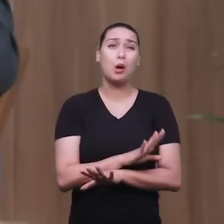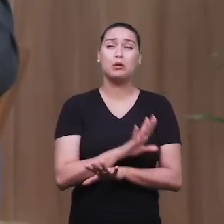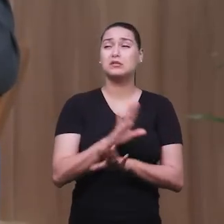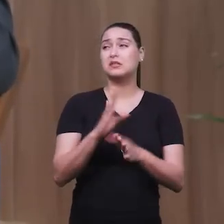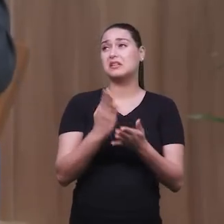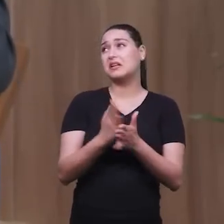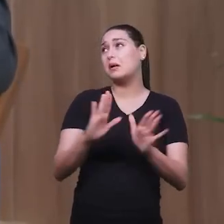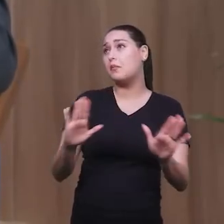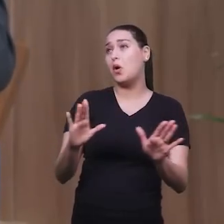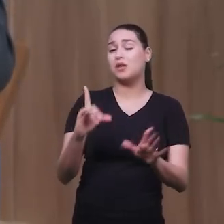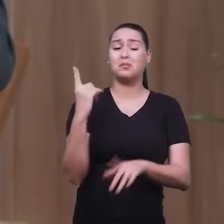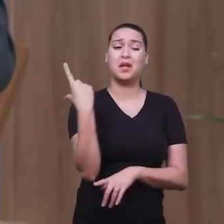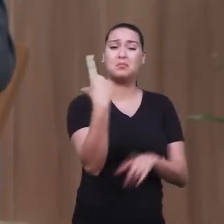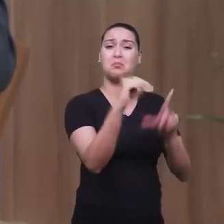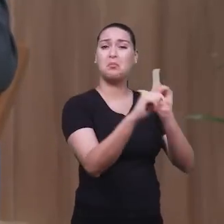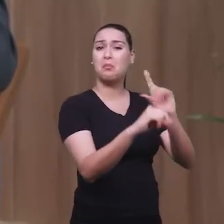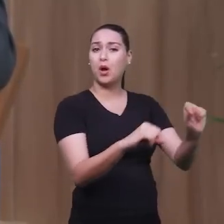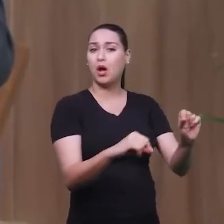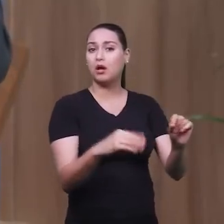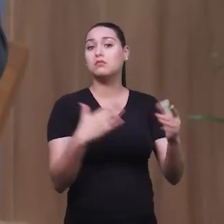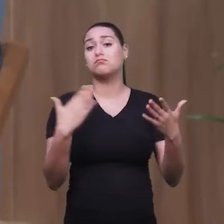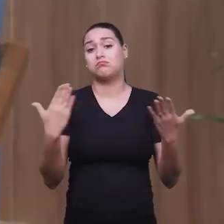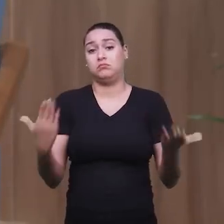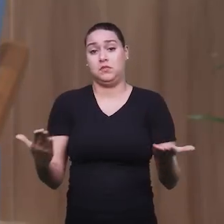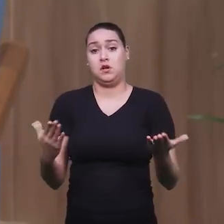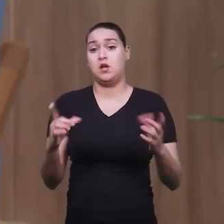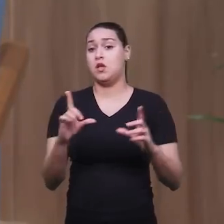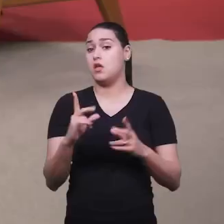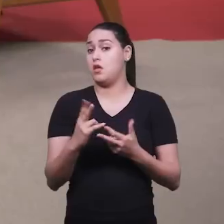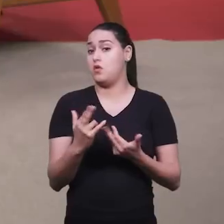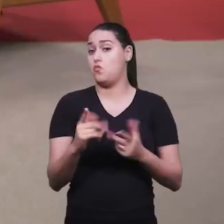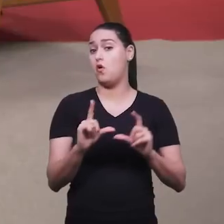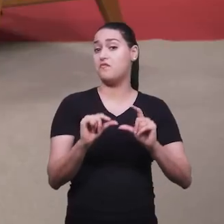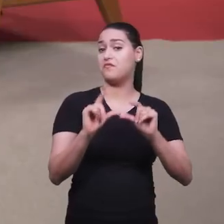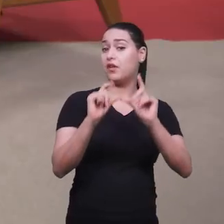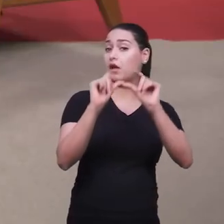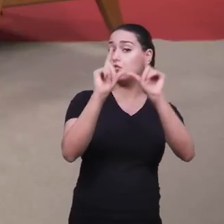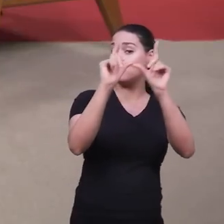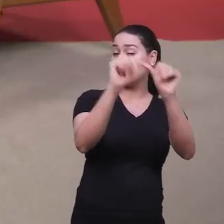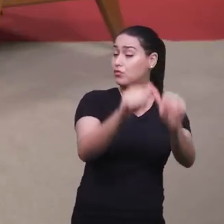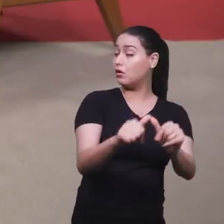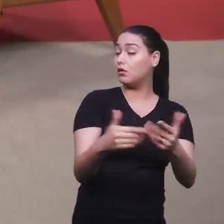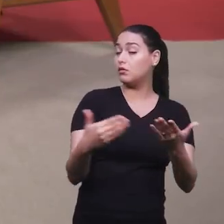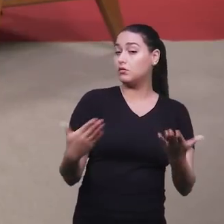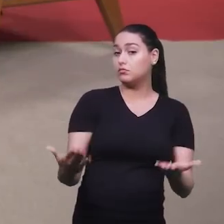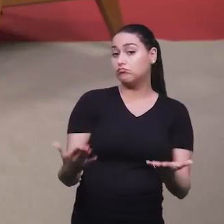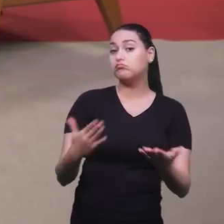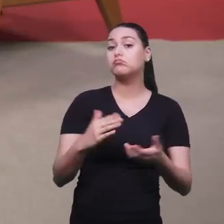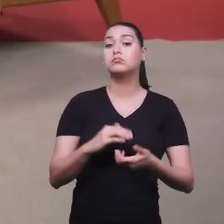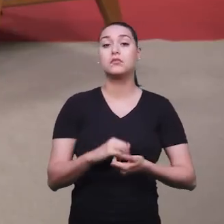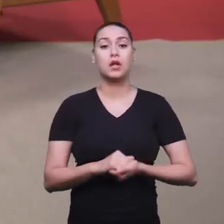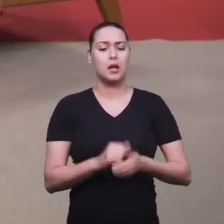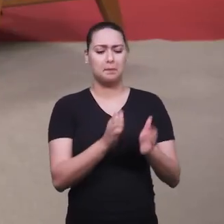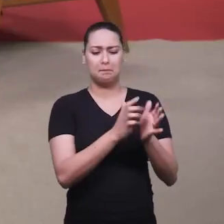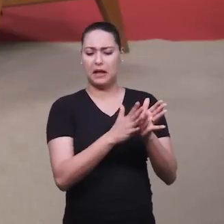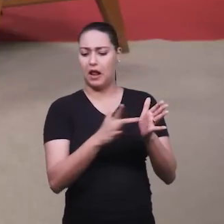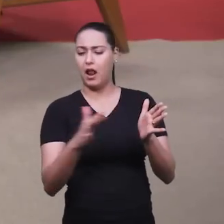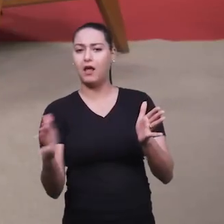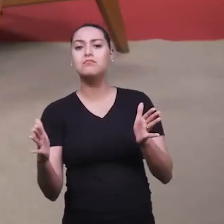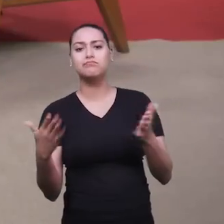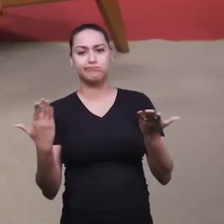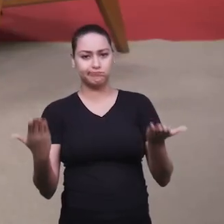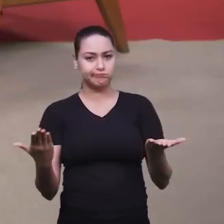uma empreitada, ele vem, faz um trabalho, depois vai embora. Como o estrangeiro, como o filho a mesma do coisa. estrangeiro. Exatamente. O que comer pão